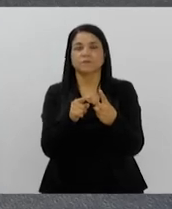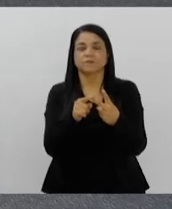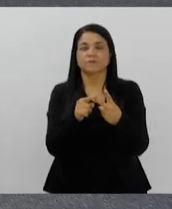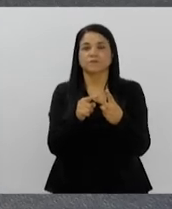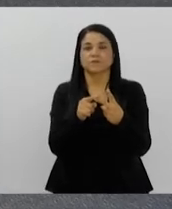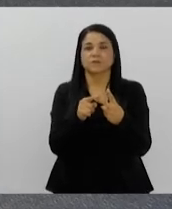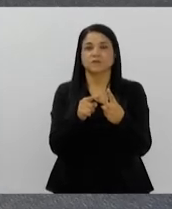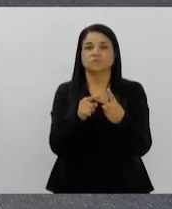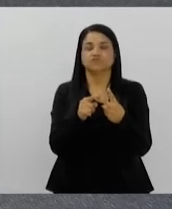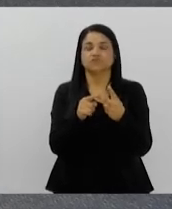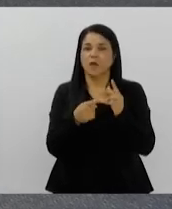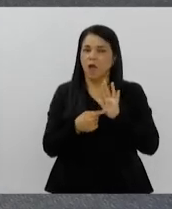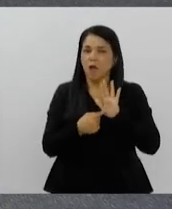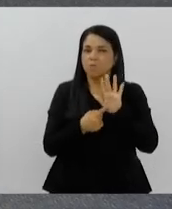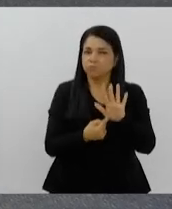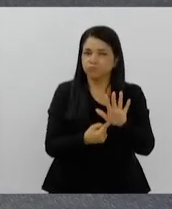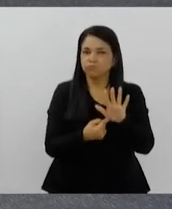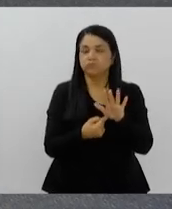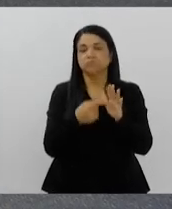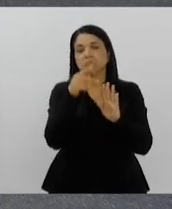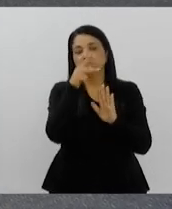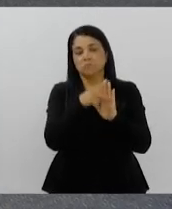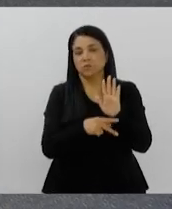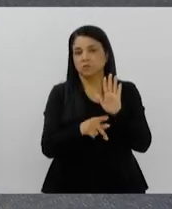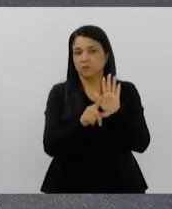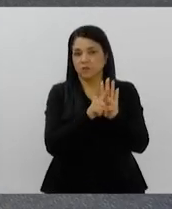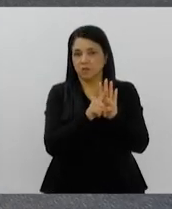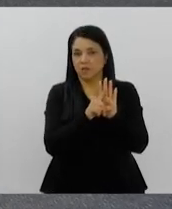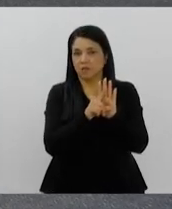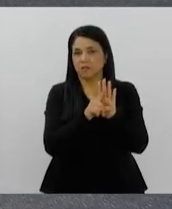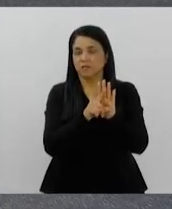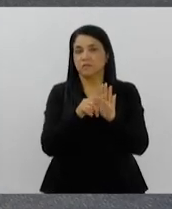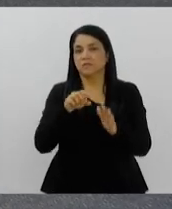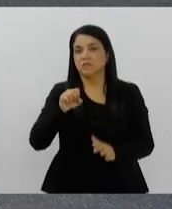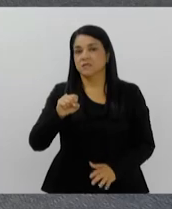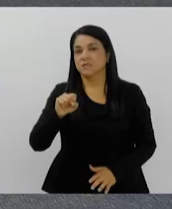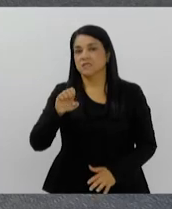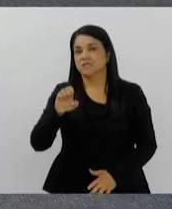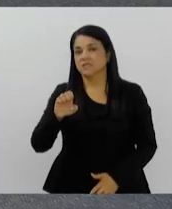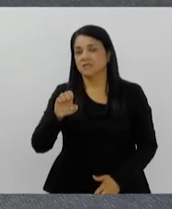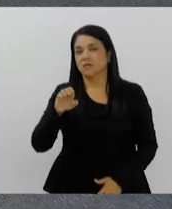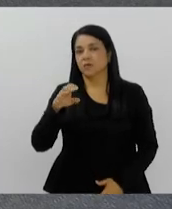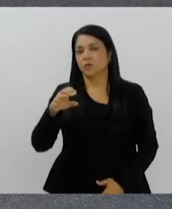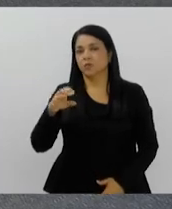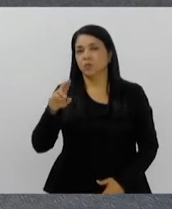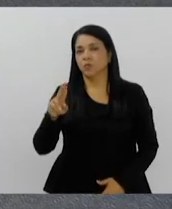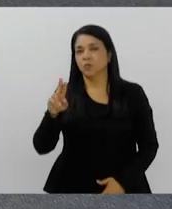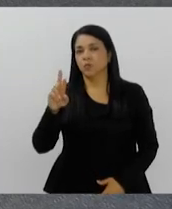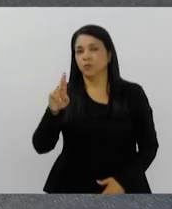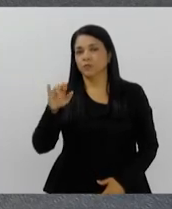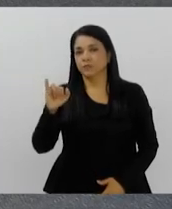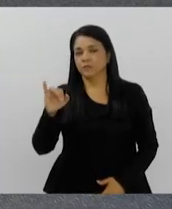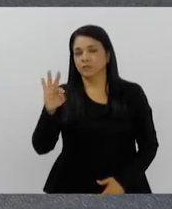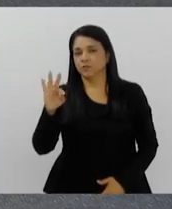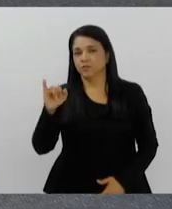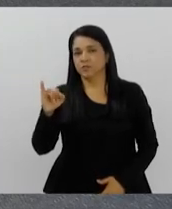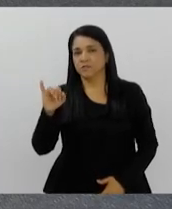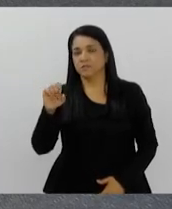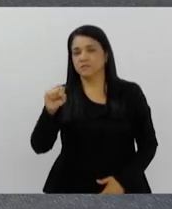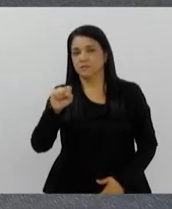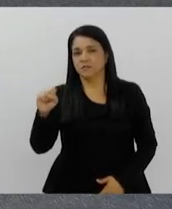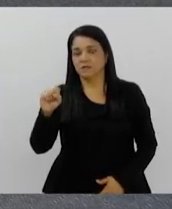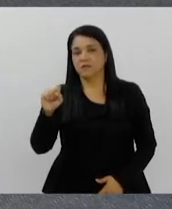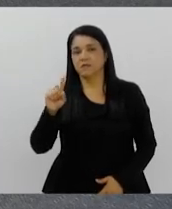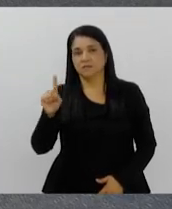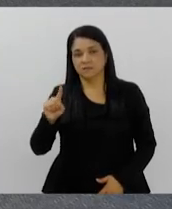também já apresentei um projeto de lei de securitização da dívida ativa. E nesta